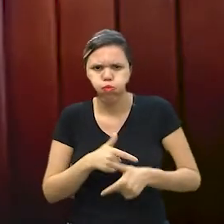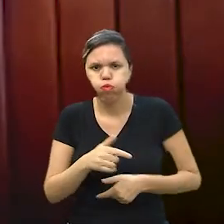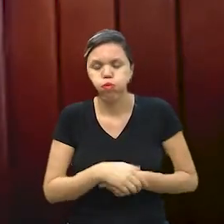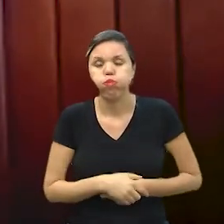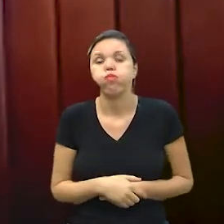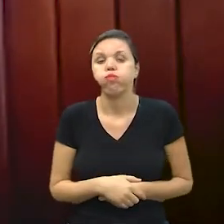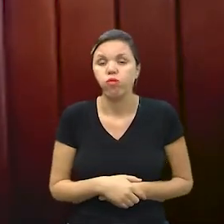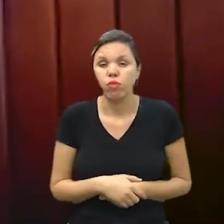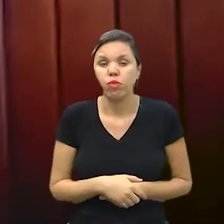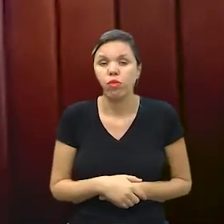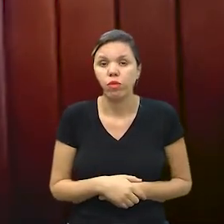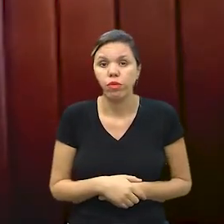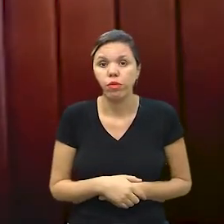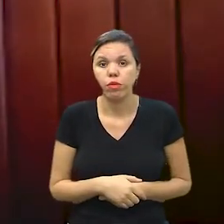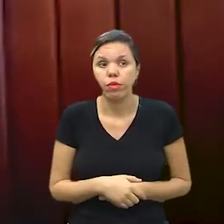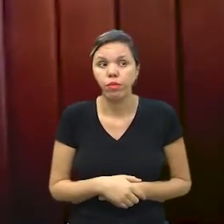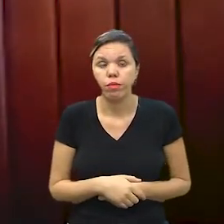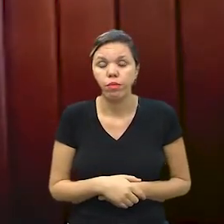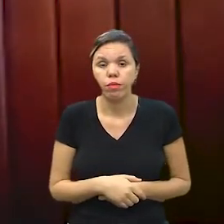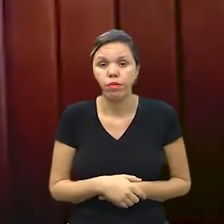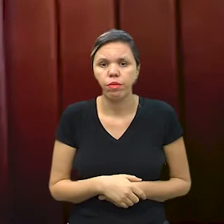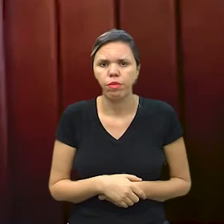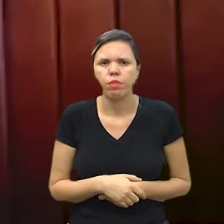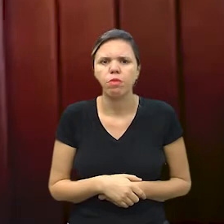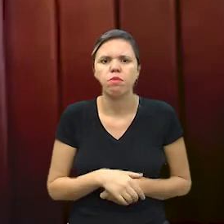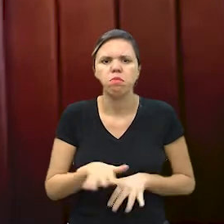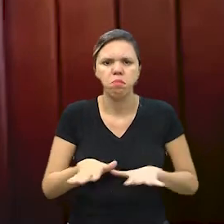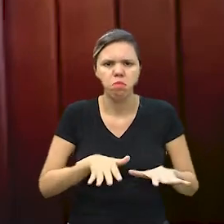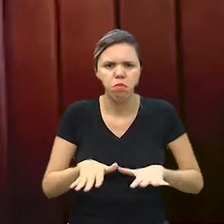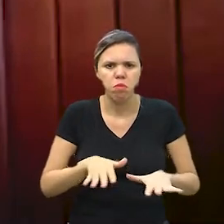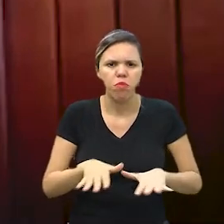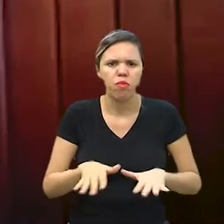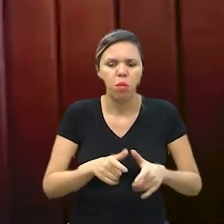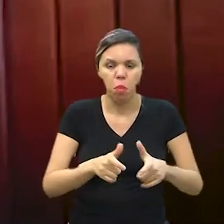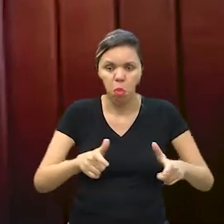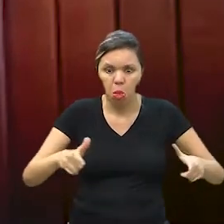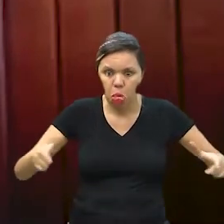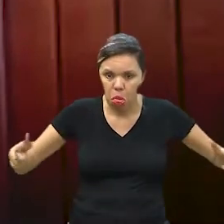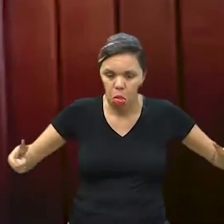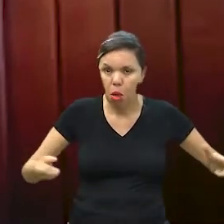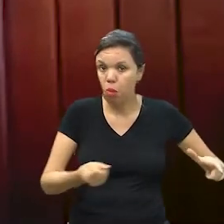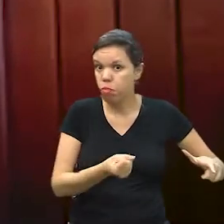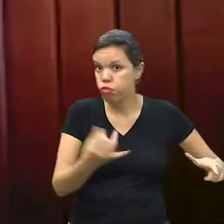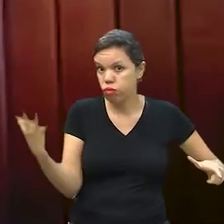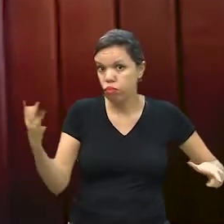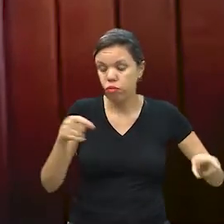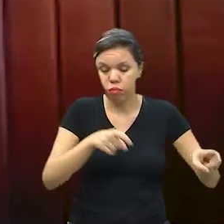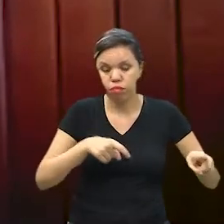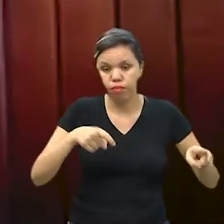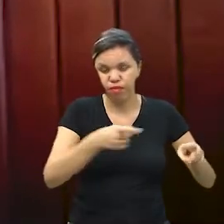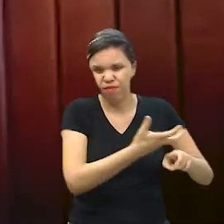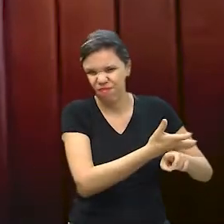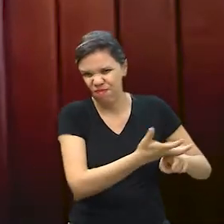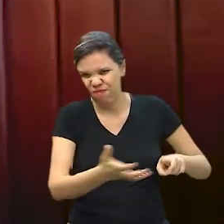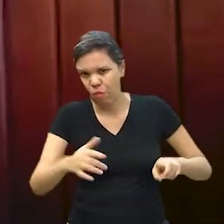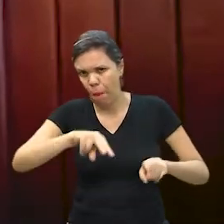né, de produzido. Então, nós não aumentamos 1 metro de área de plantio, por assim dizer, mas conseguimos produzir muito mais alimento para poder levar